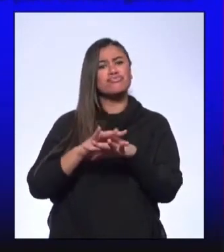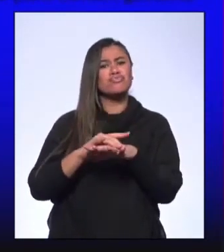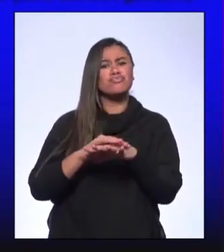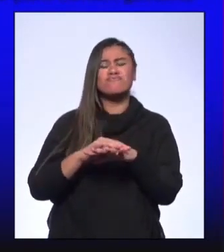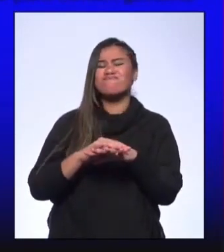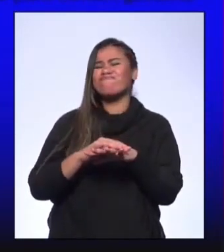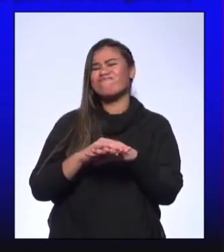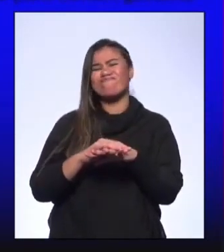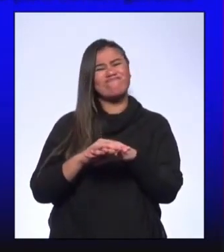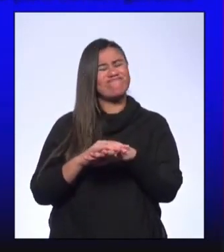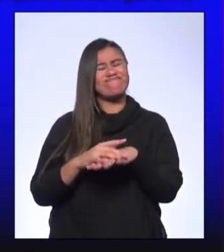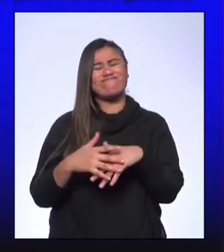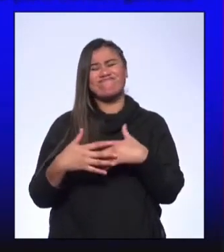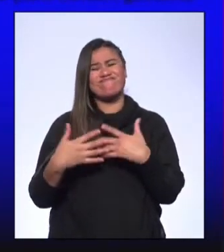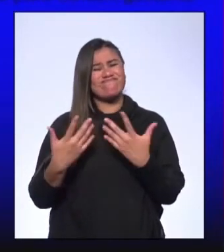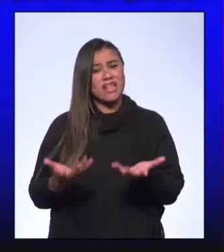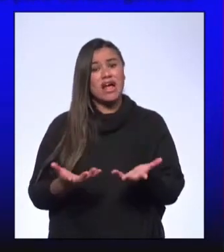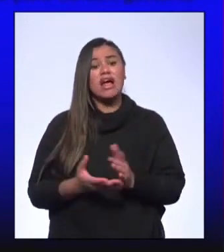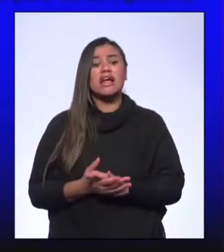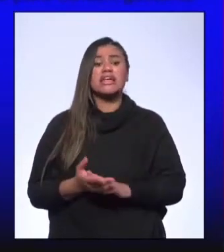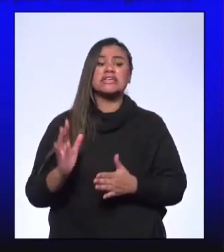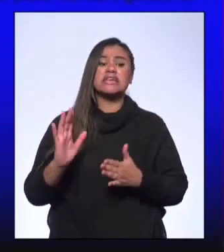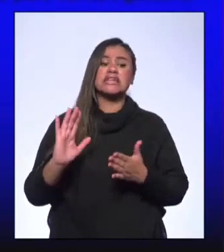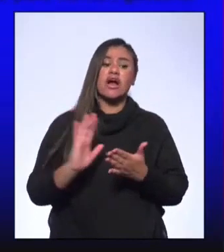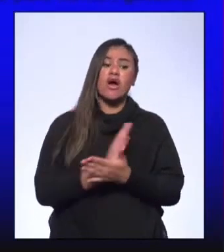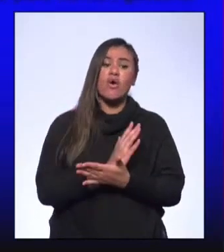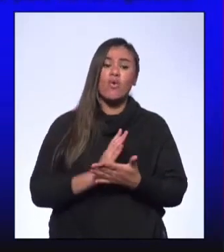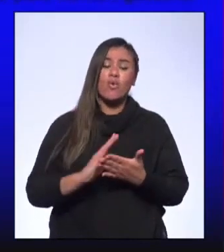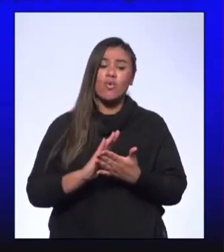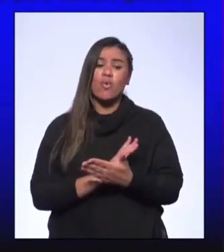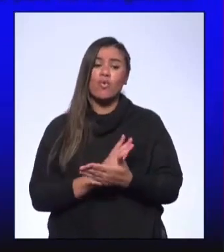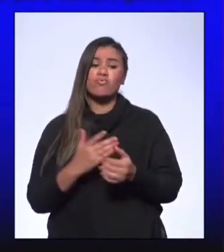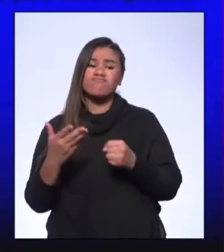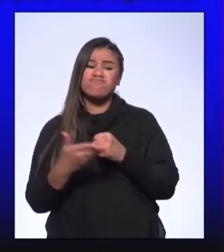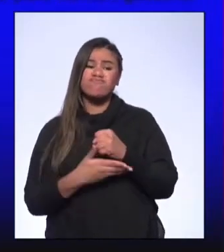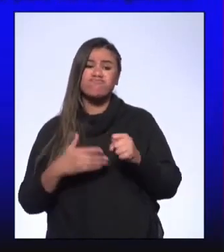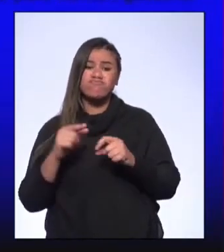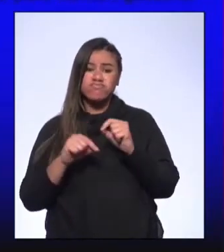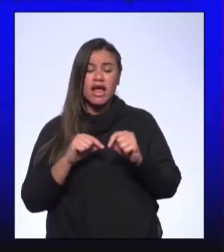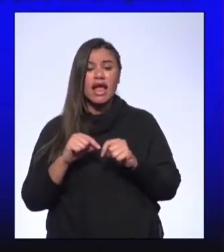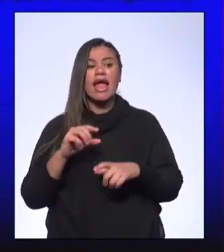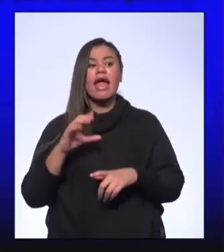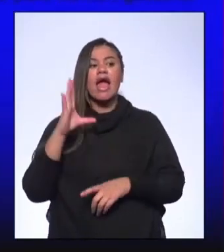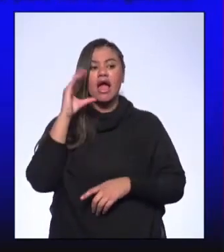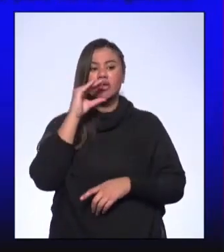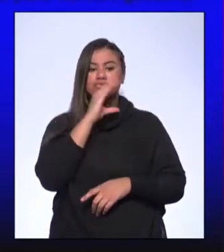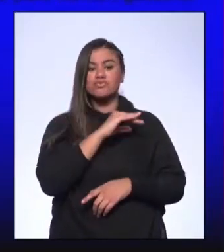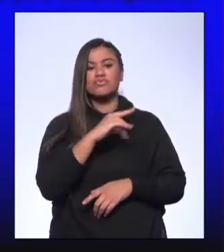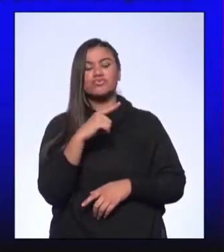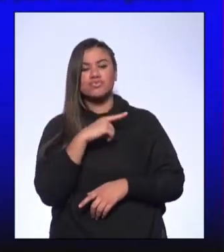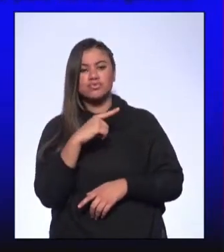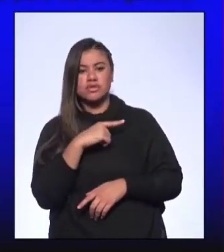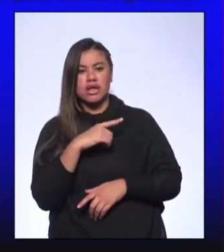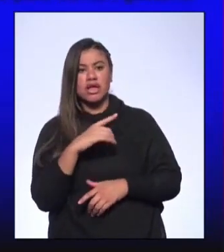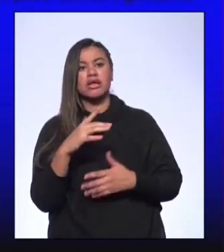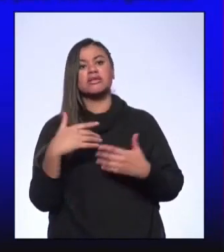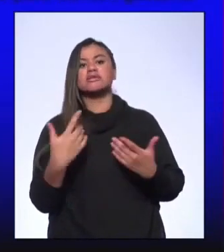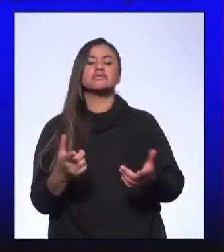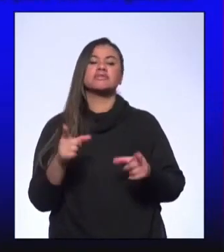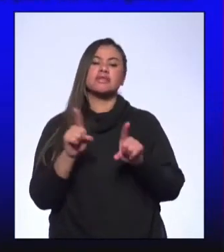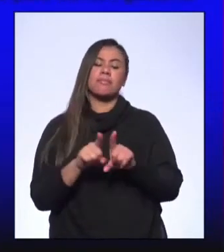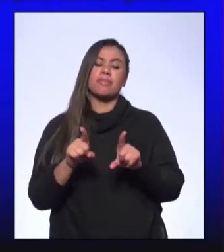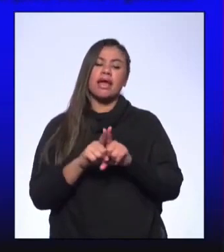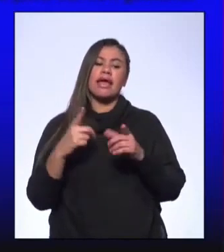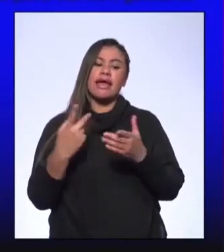foram colocados baseando no risco em adultos e por uma questão da gente não ter chance de